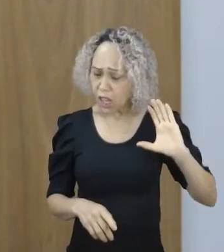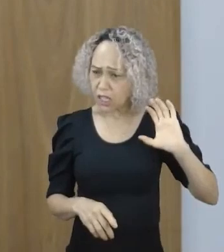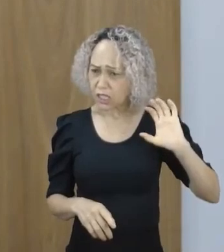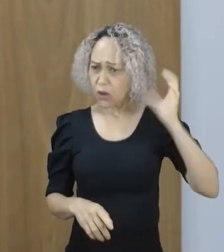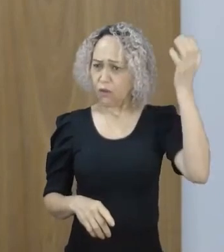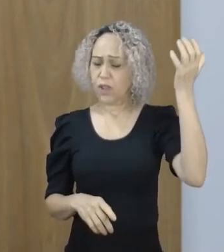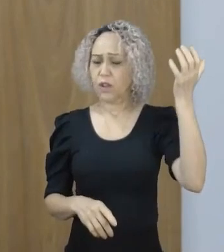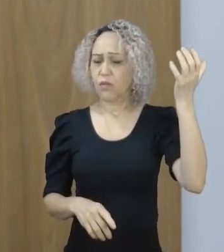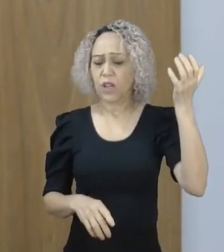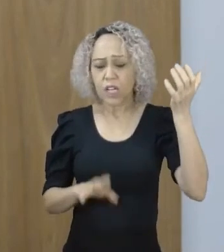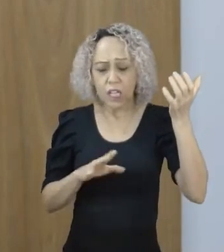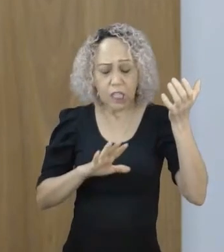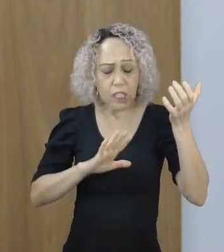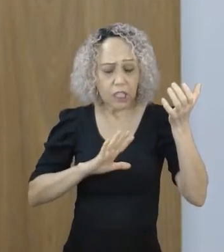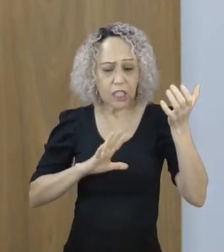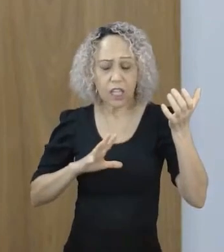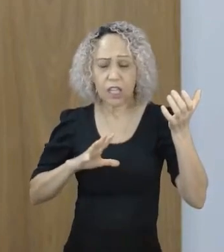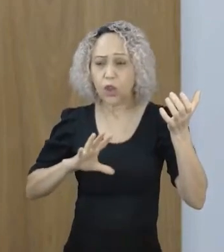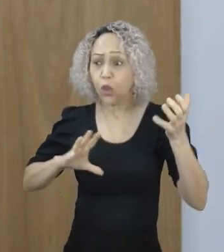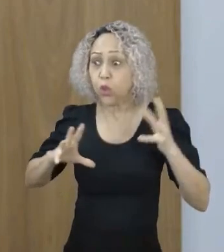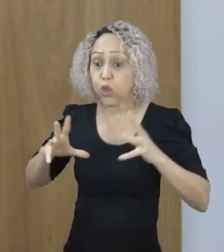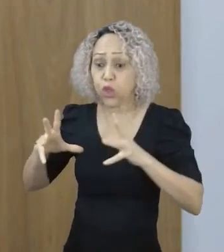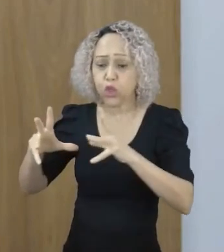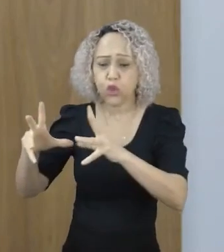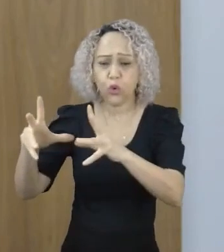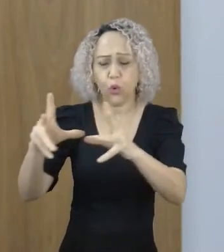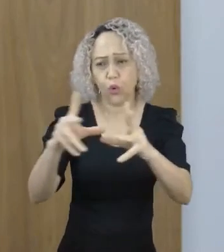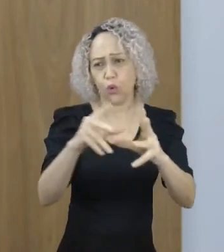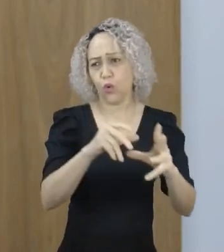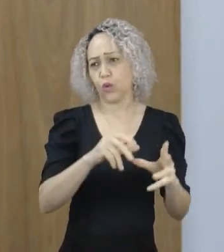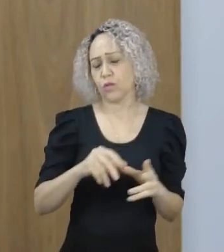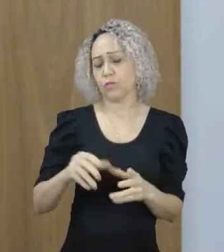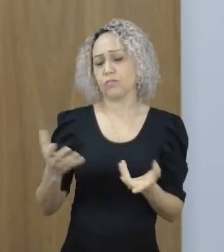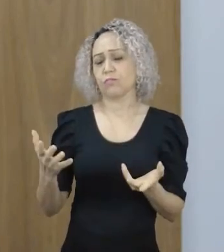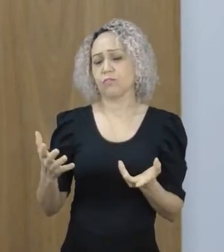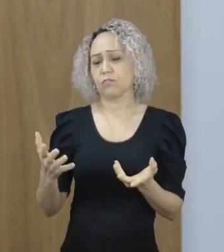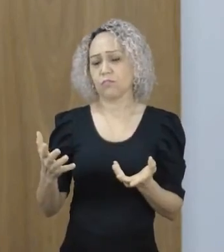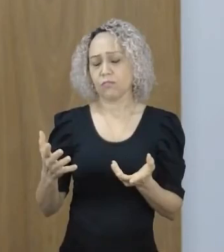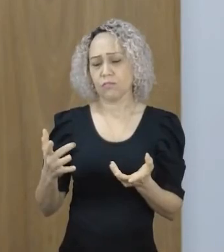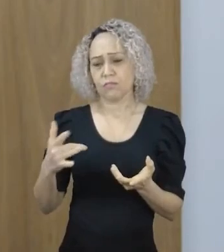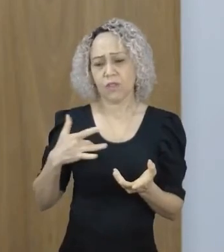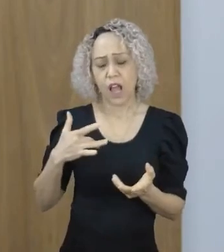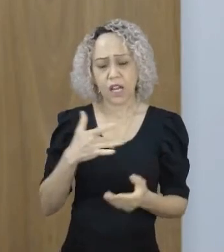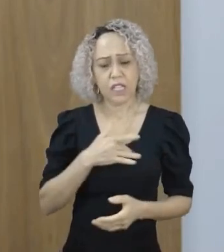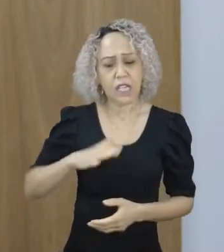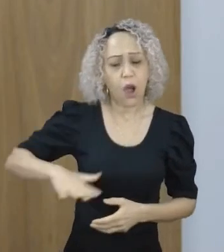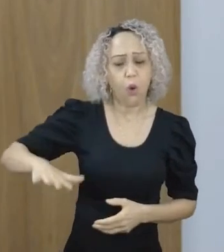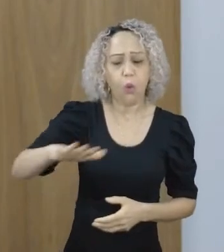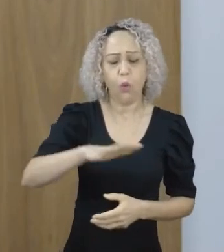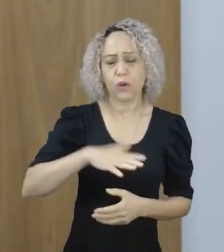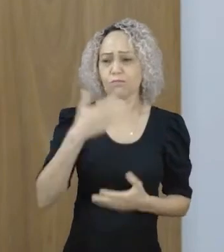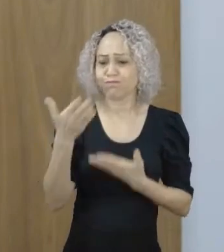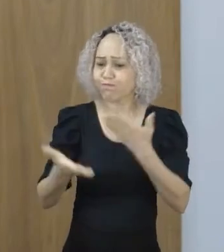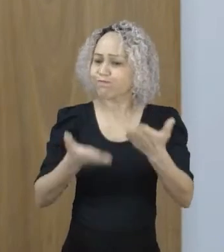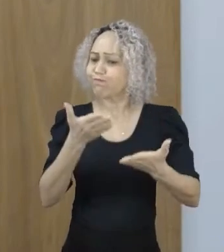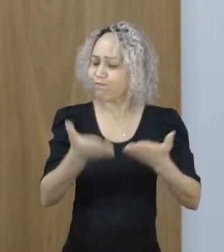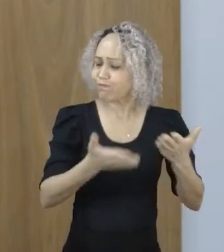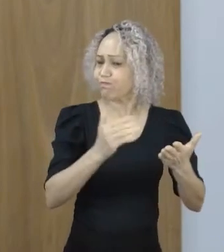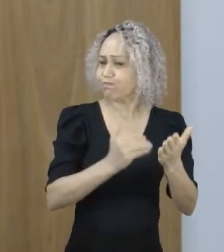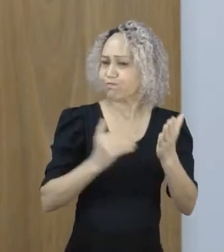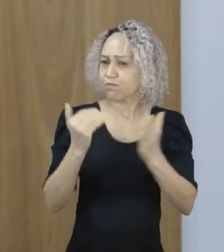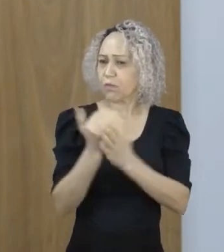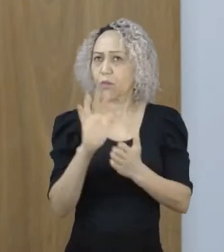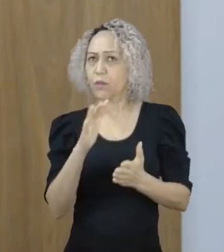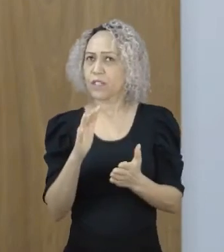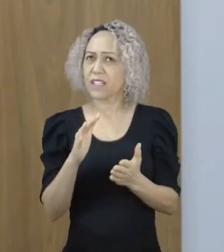E mais, tivemos reajuste de repasses em torno de 30% no SAMU, 35% em